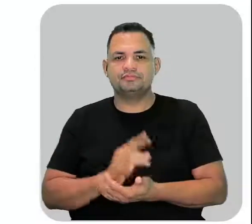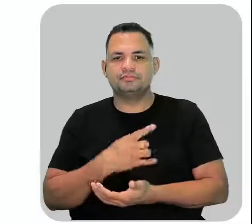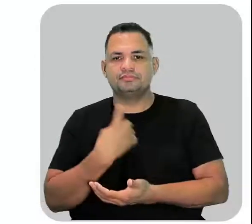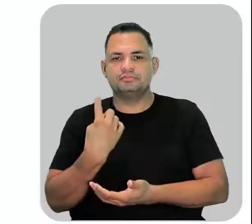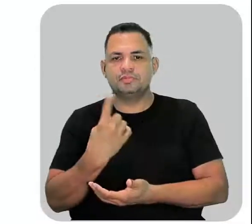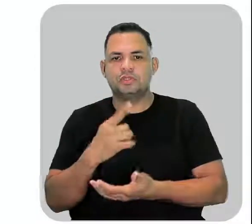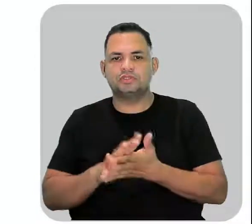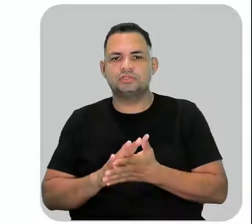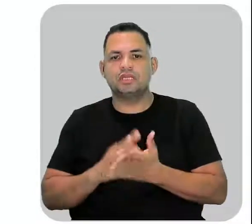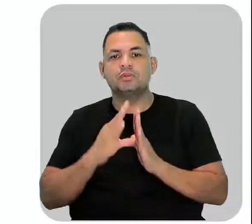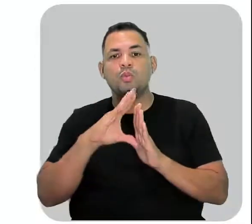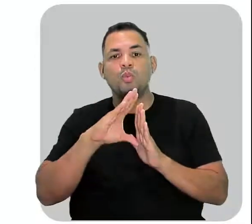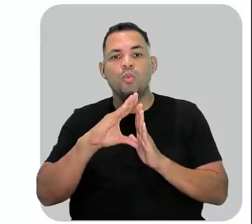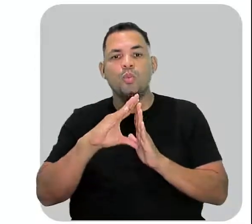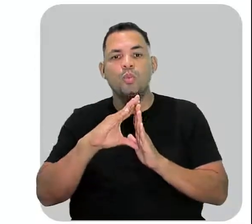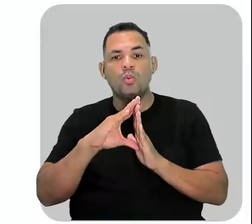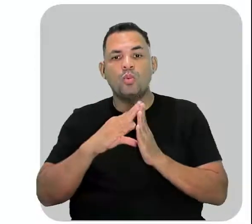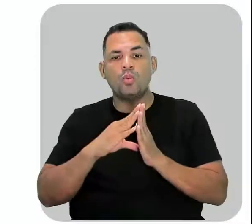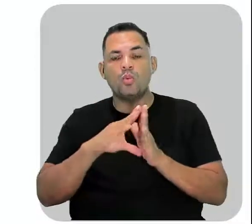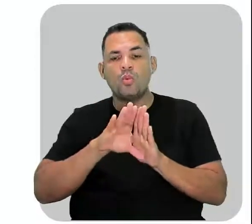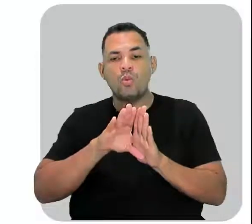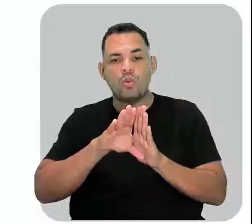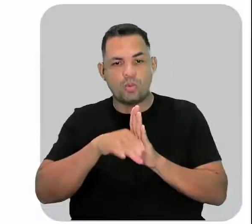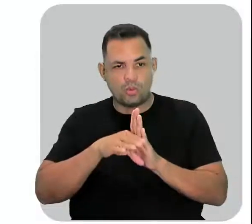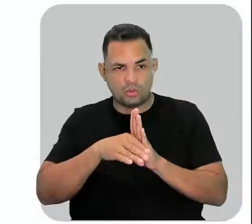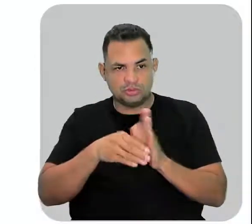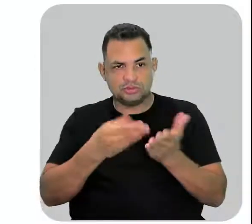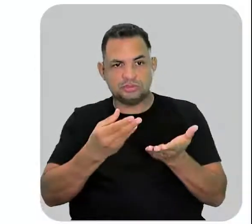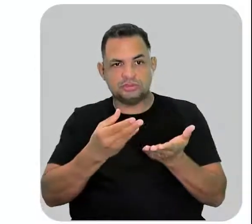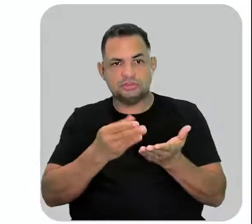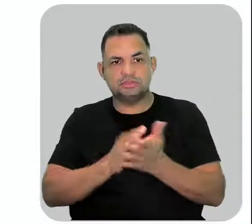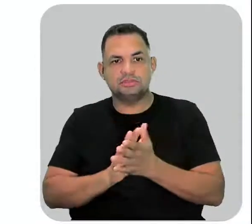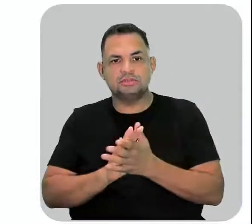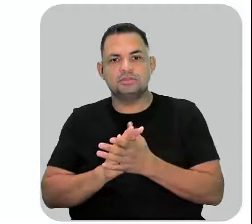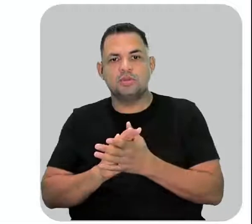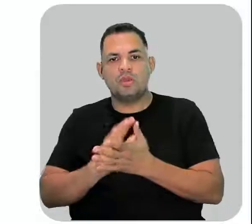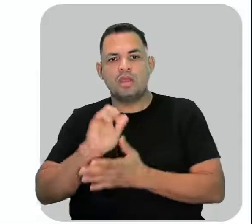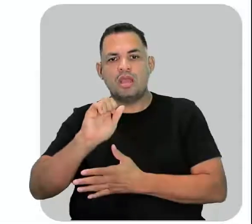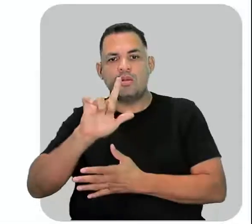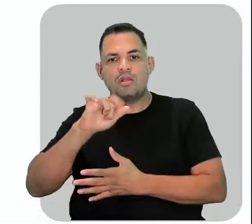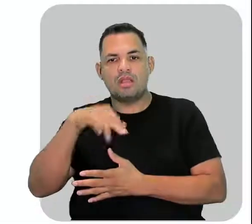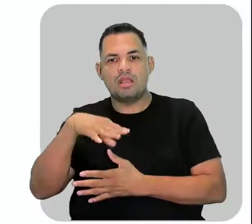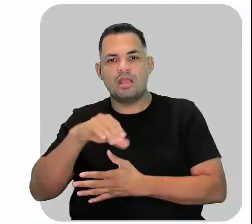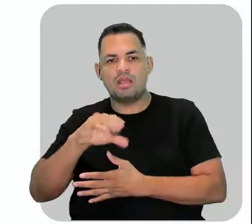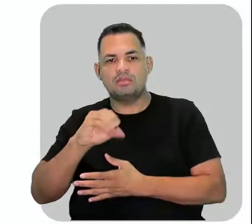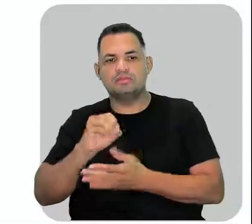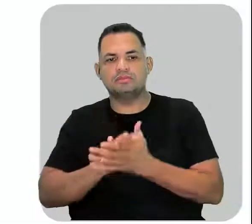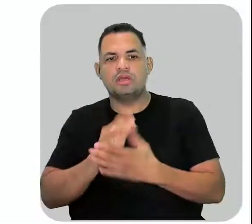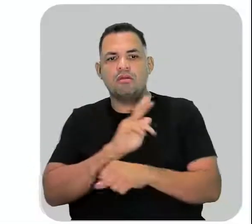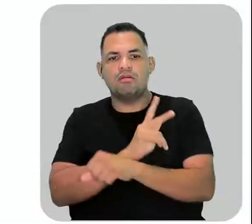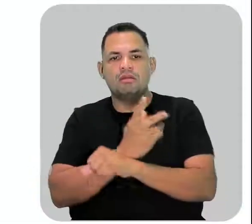a definição do que são os alcanos. São hidrocarbonetos